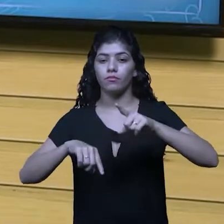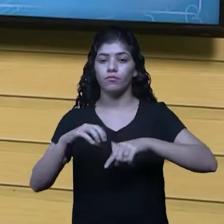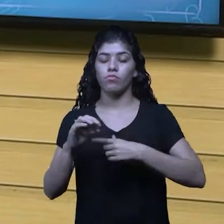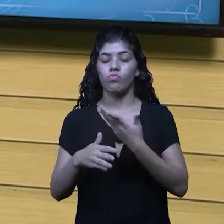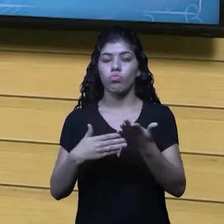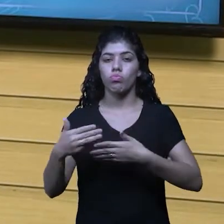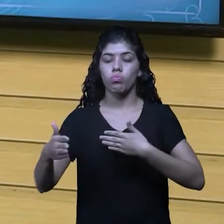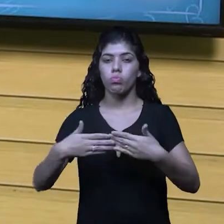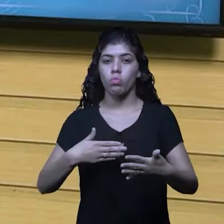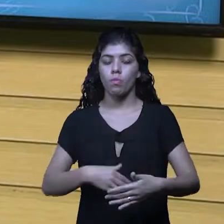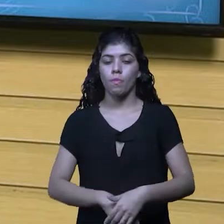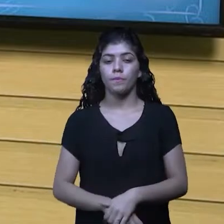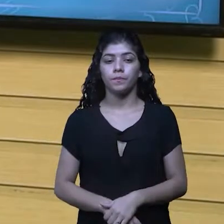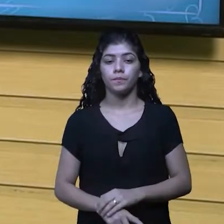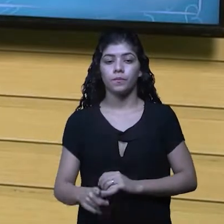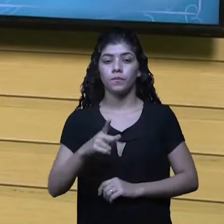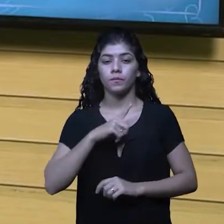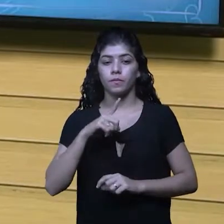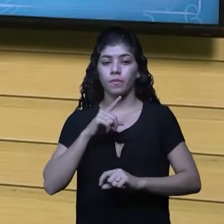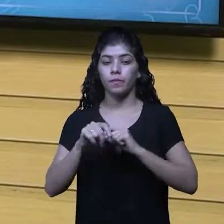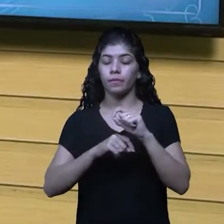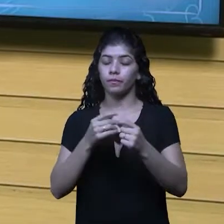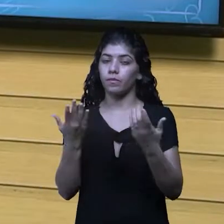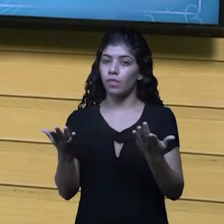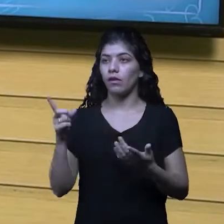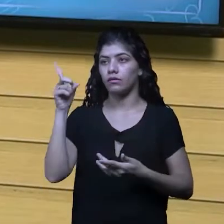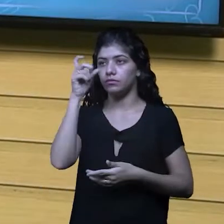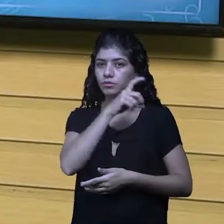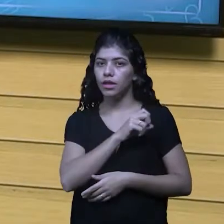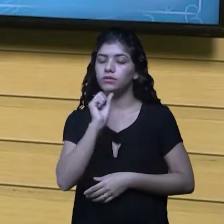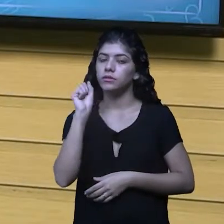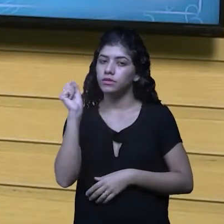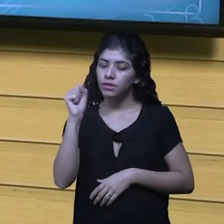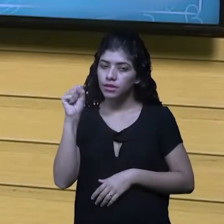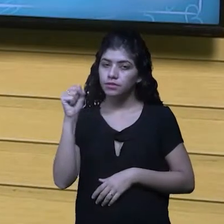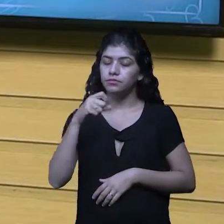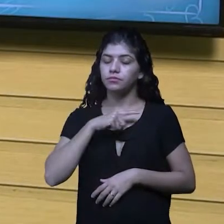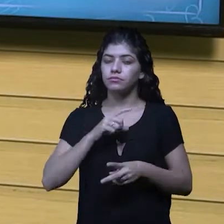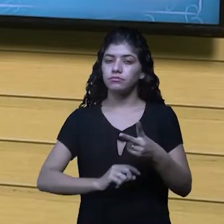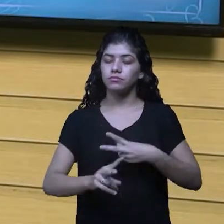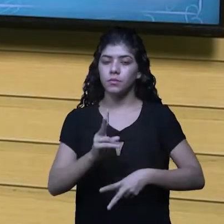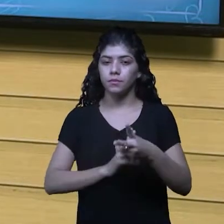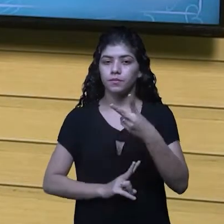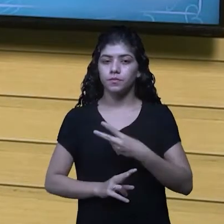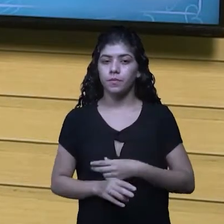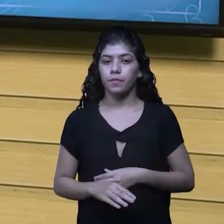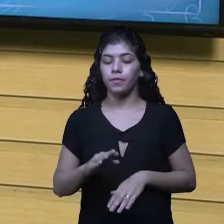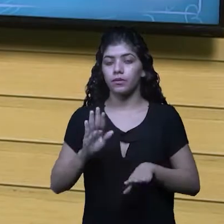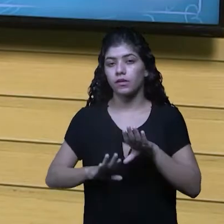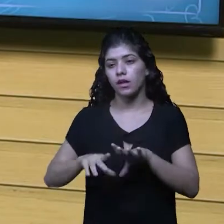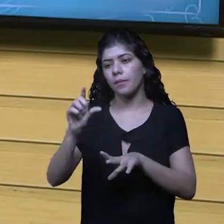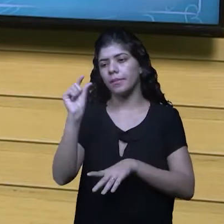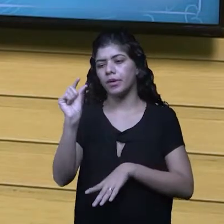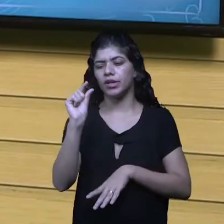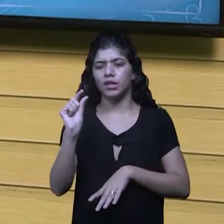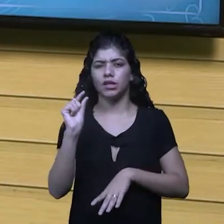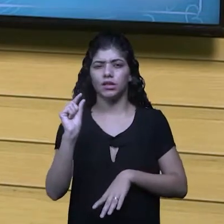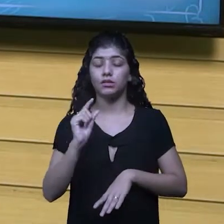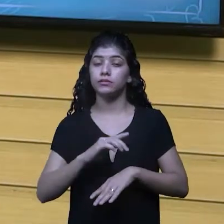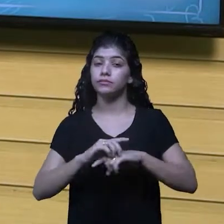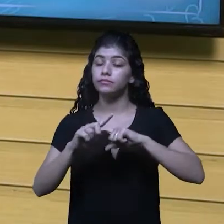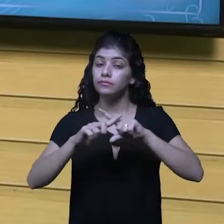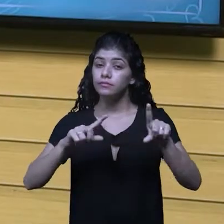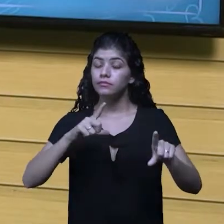seja ele qual for, ele tem uma resistência à passagem. Sempre vai ter. Pode ser mínima, muito, muito